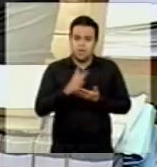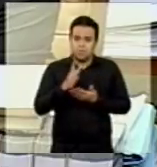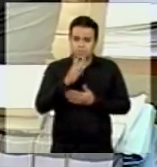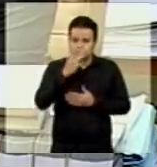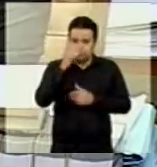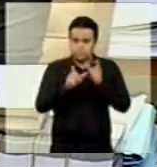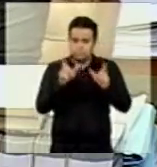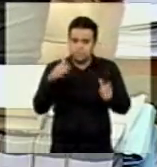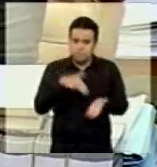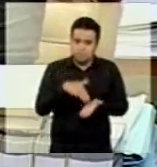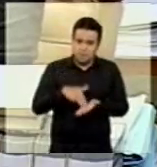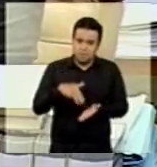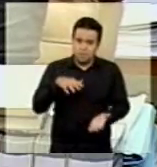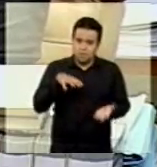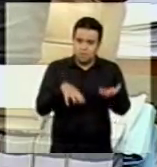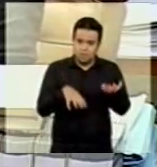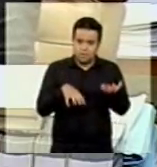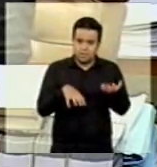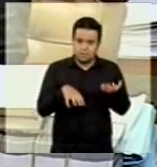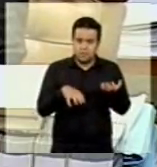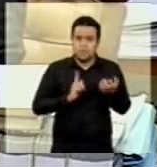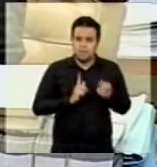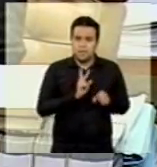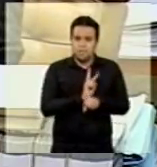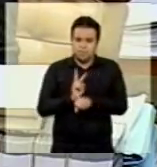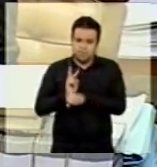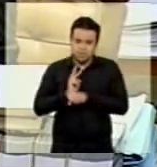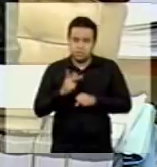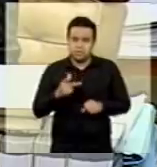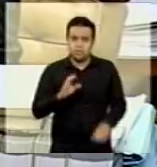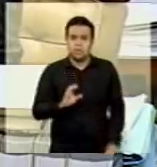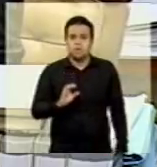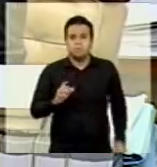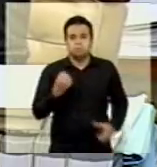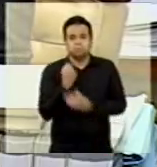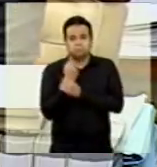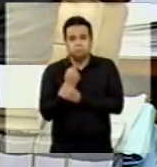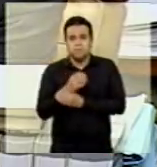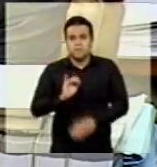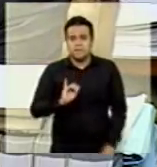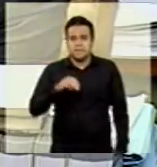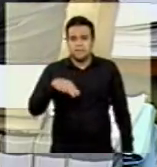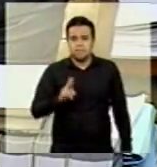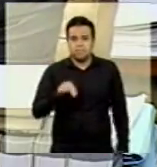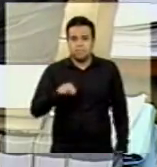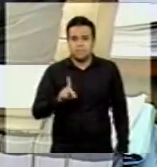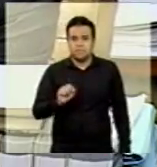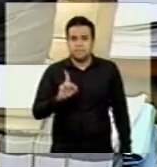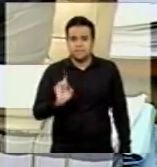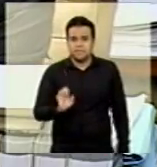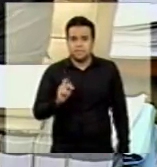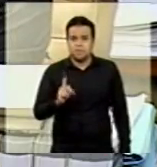Nacional, embora protegidos pela cláusula, pela garantia da imunidade parlamentar,